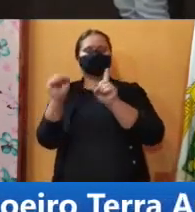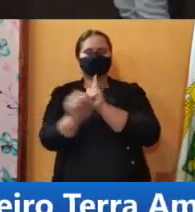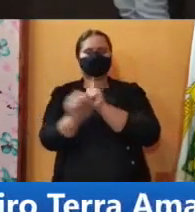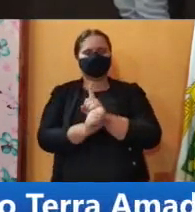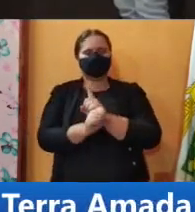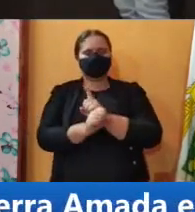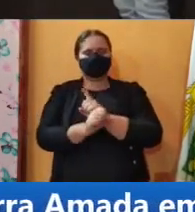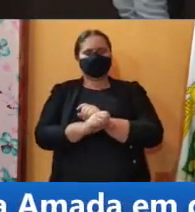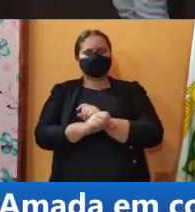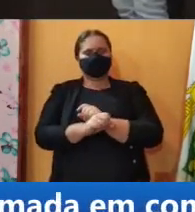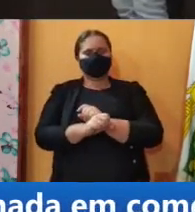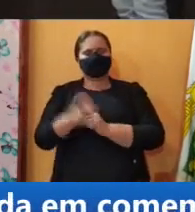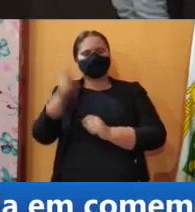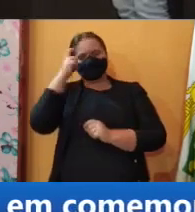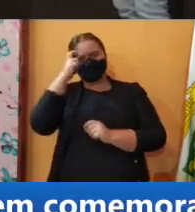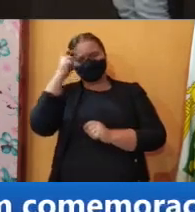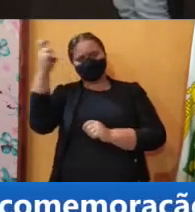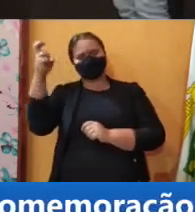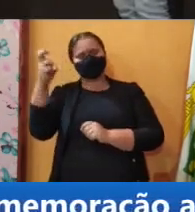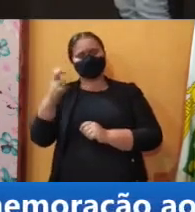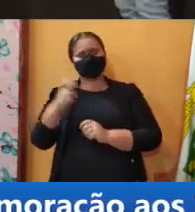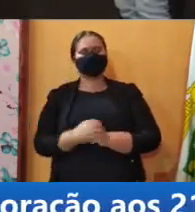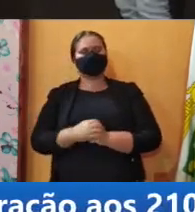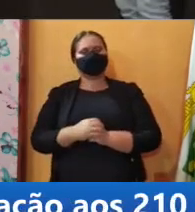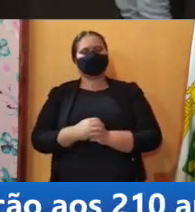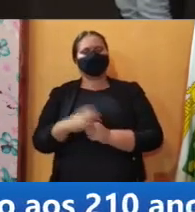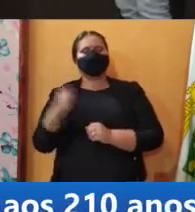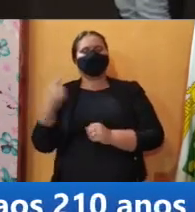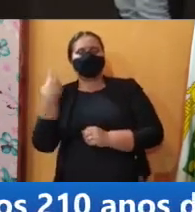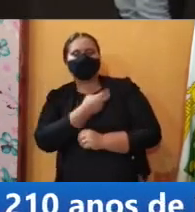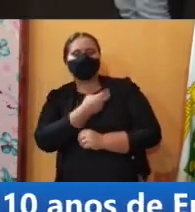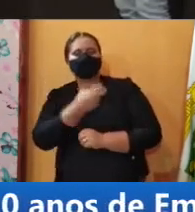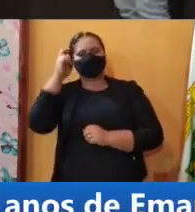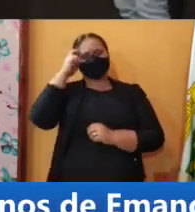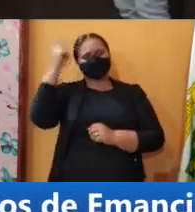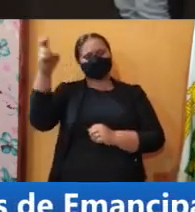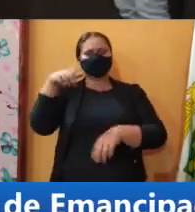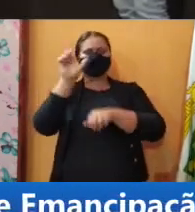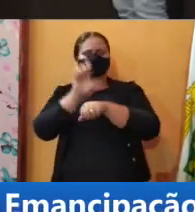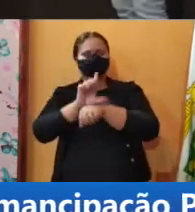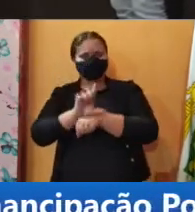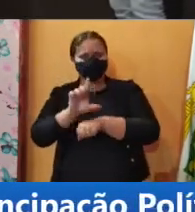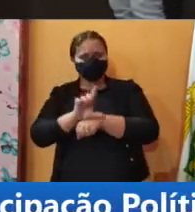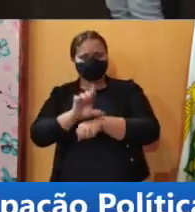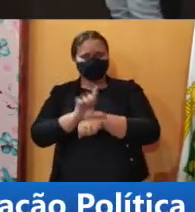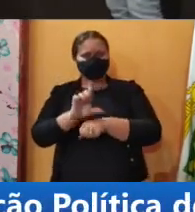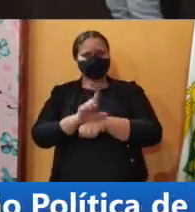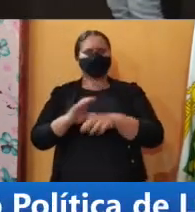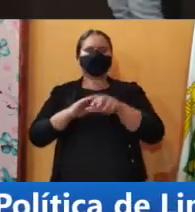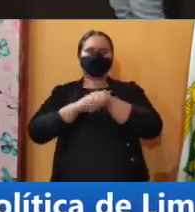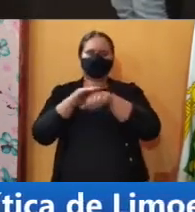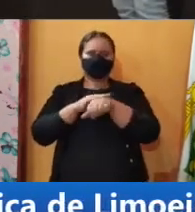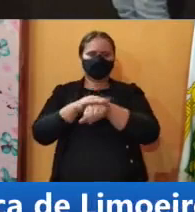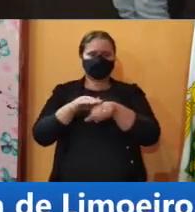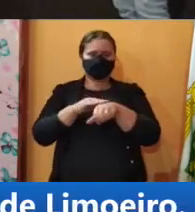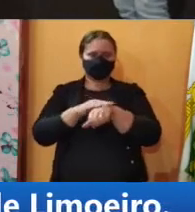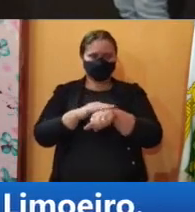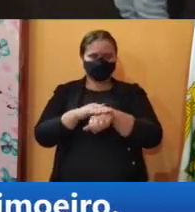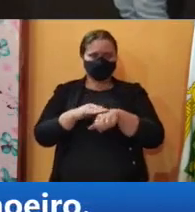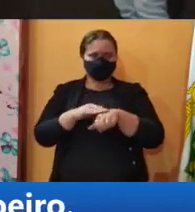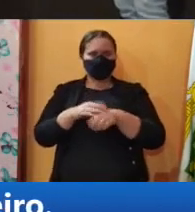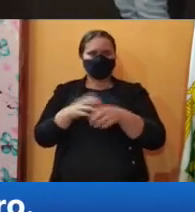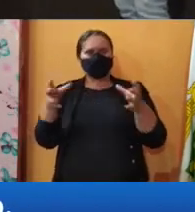é de fato a nossa cultura. Né? A nossa cultura limoeirense, nós conversávamos, eu,